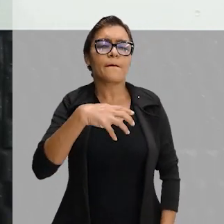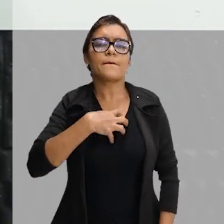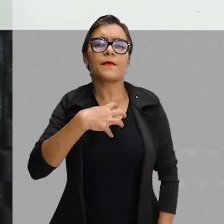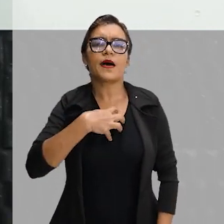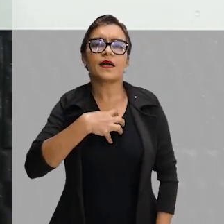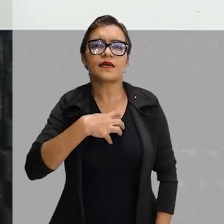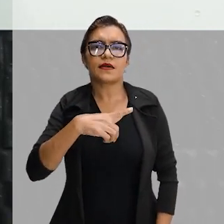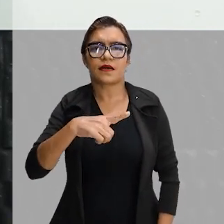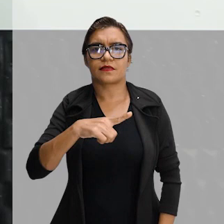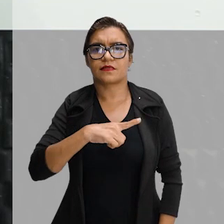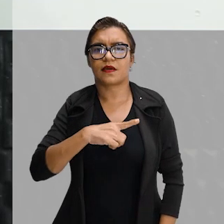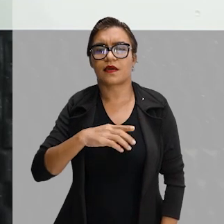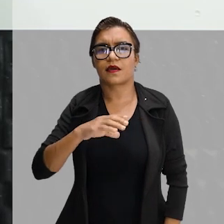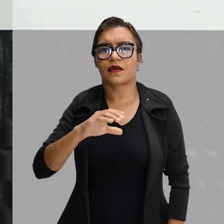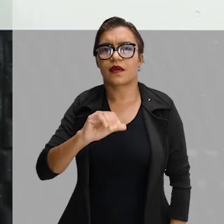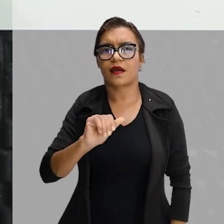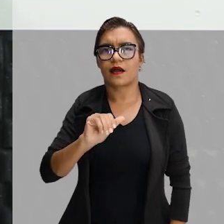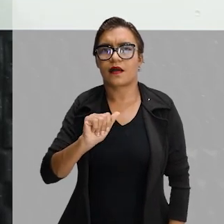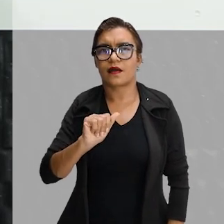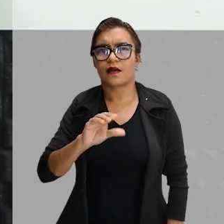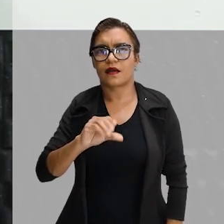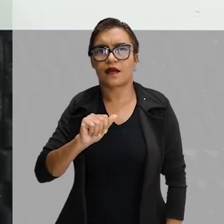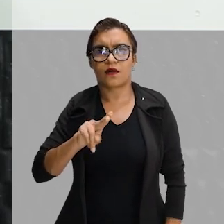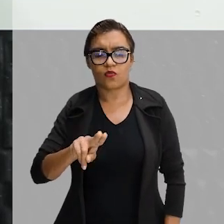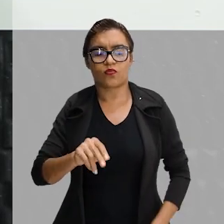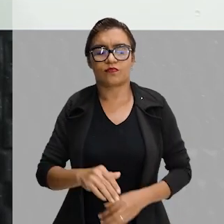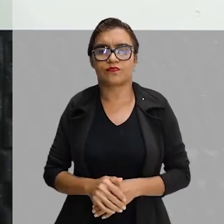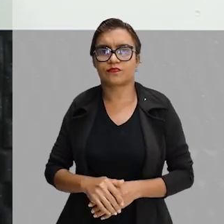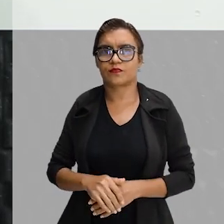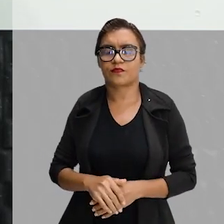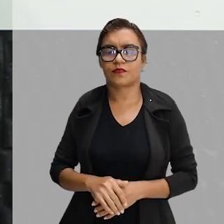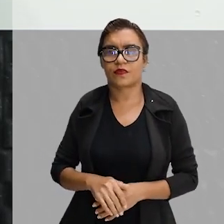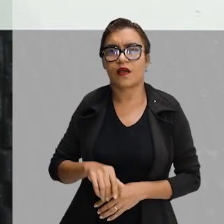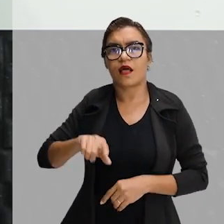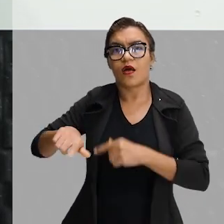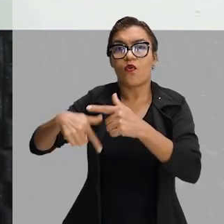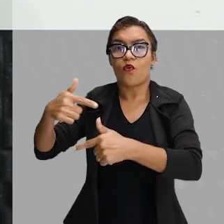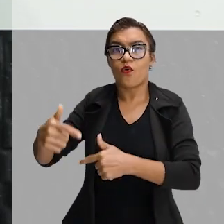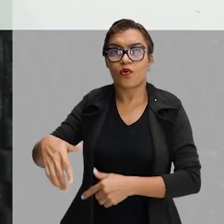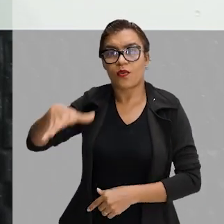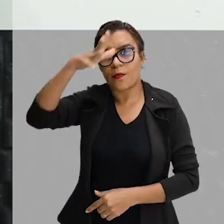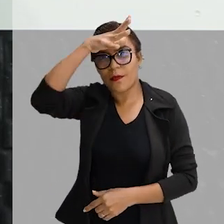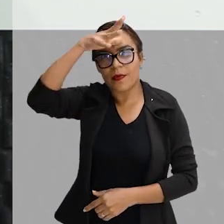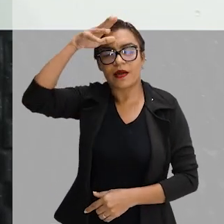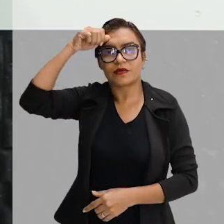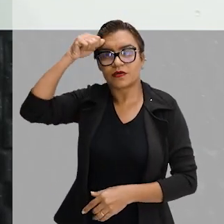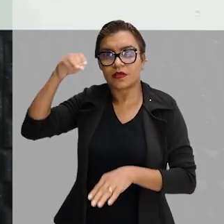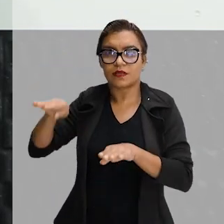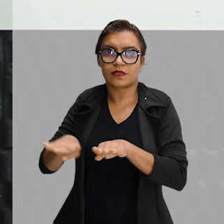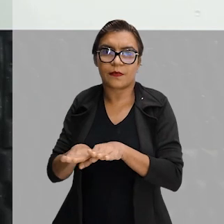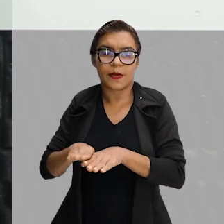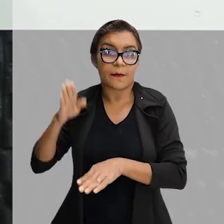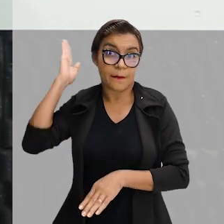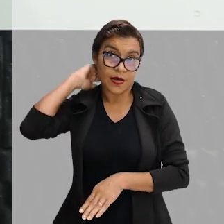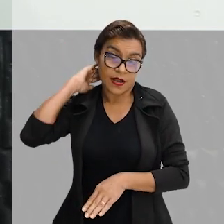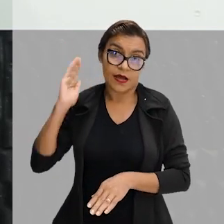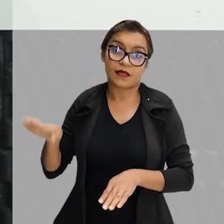vou para o cacau. Quando eu vou para o Amazonas e Pará, a borracha.